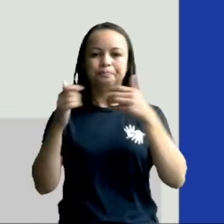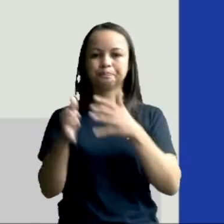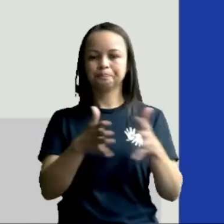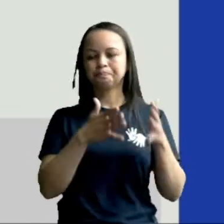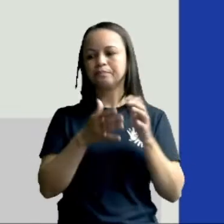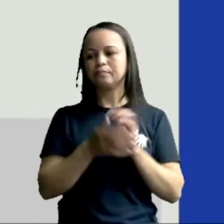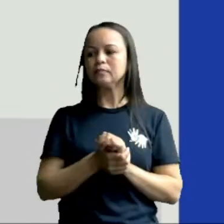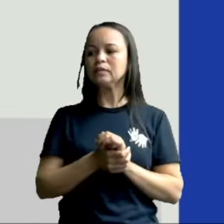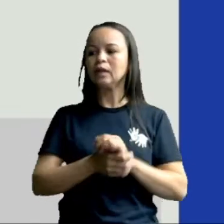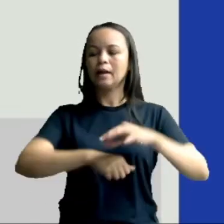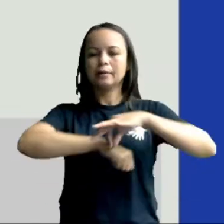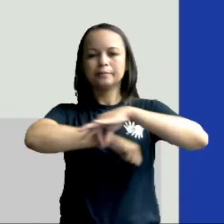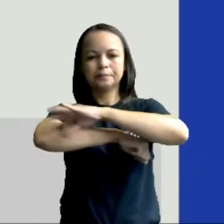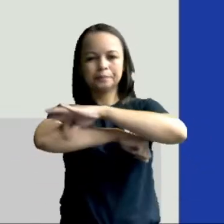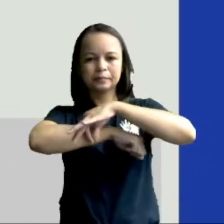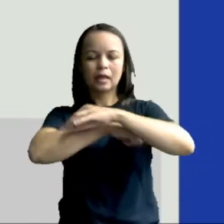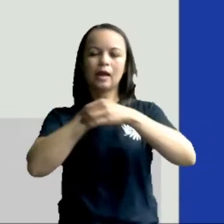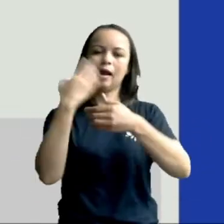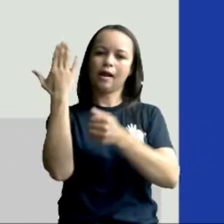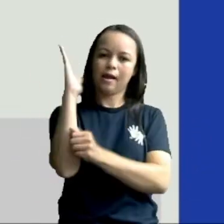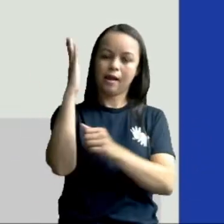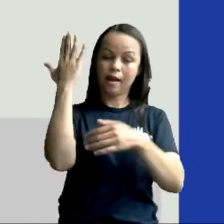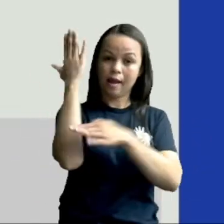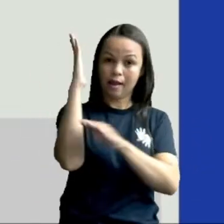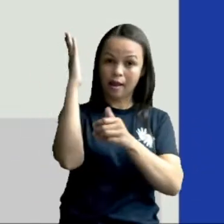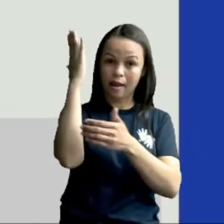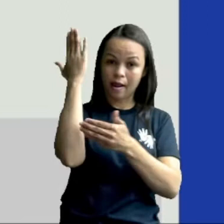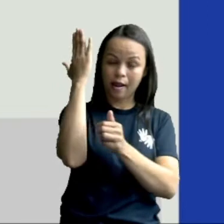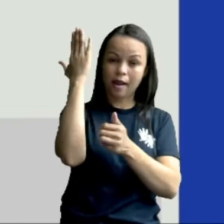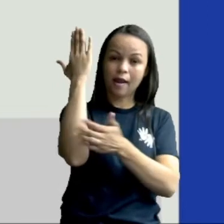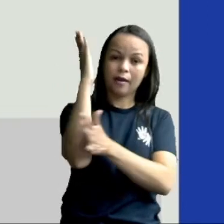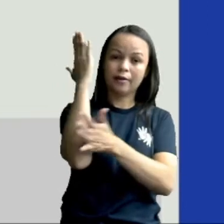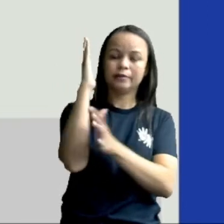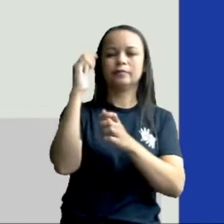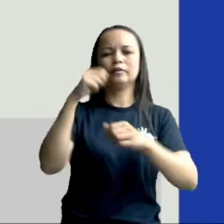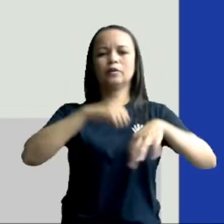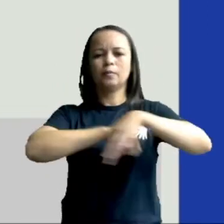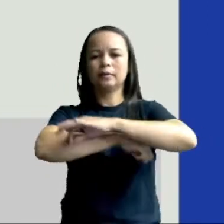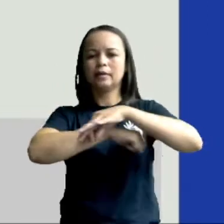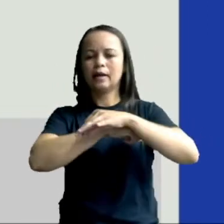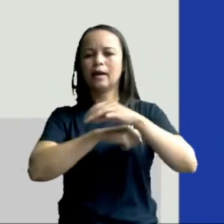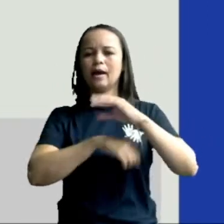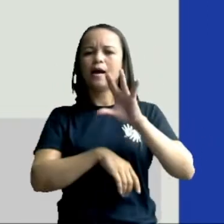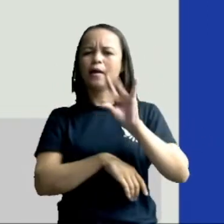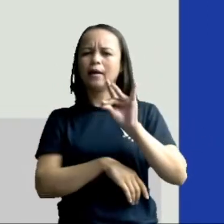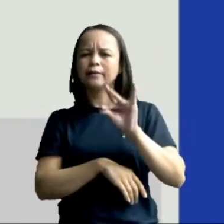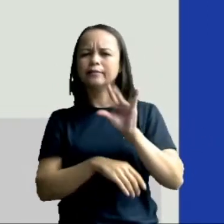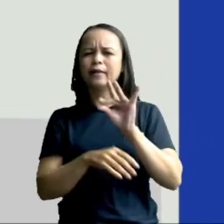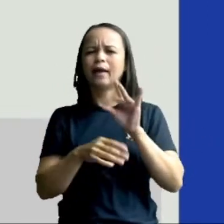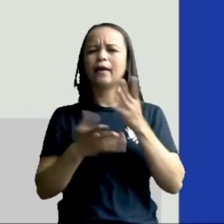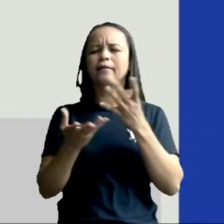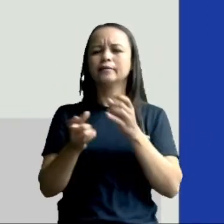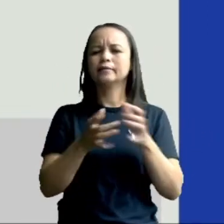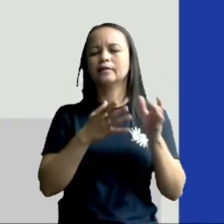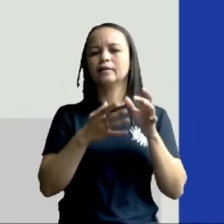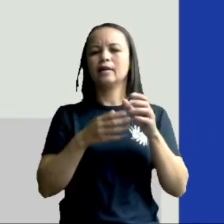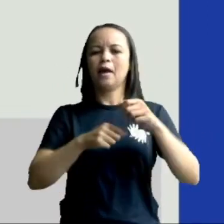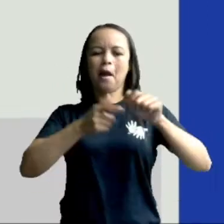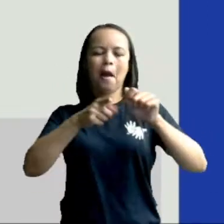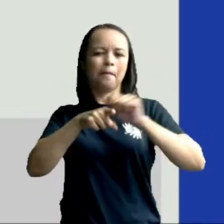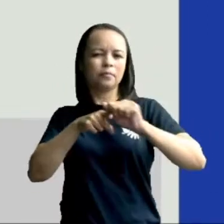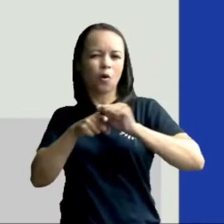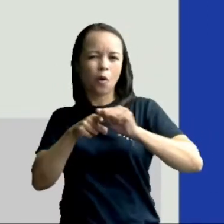de madeira, o lápis, o látex ou derivados de petróleo, a